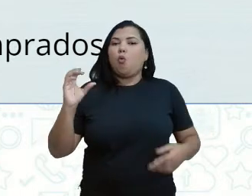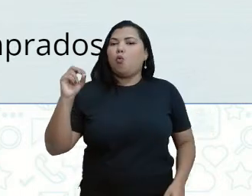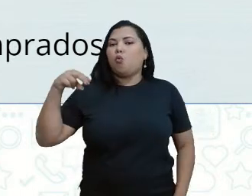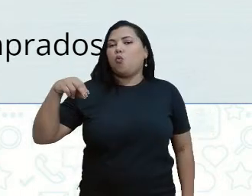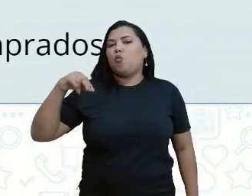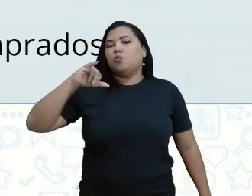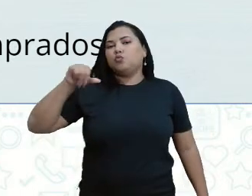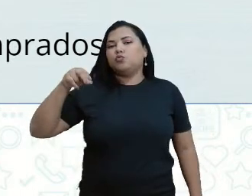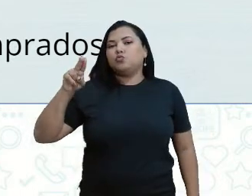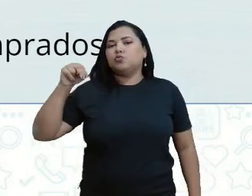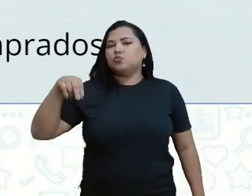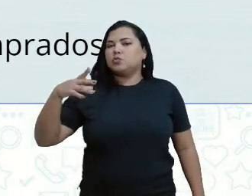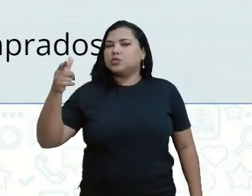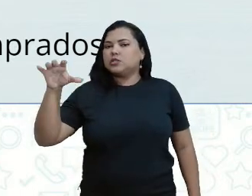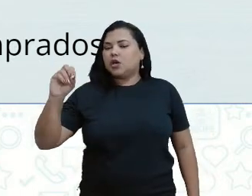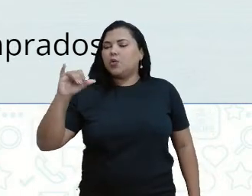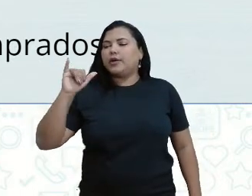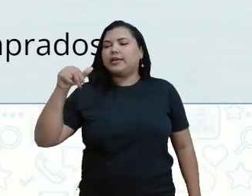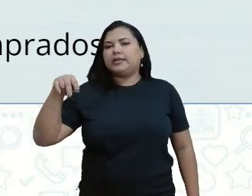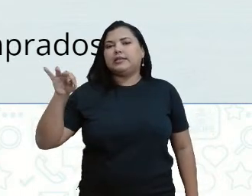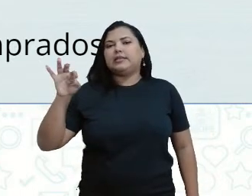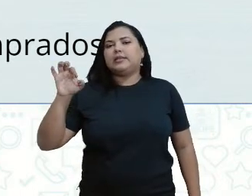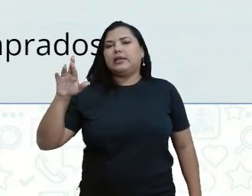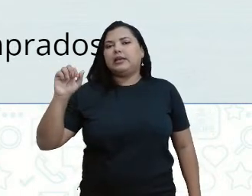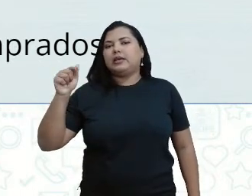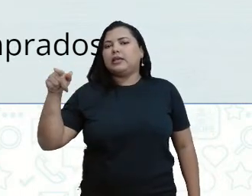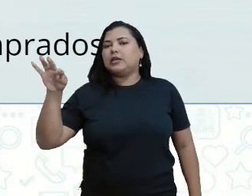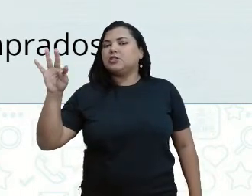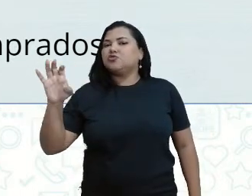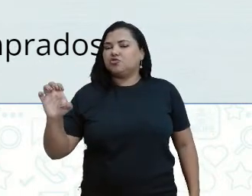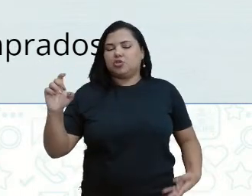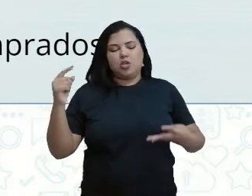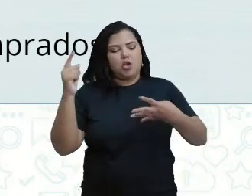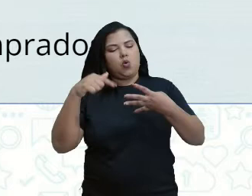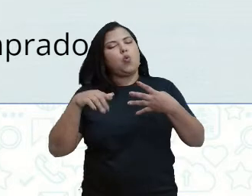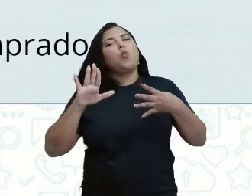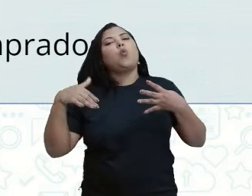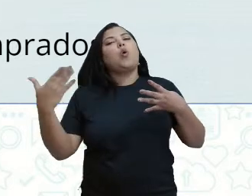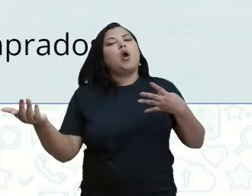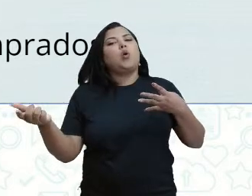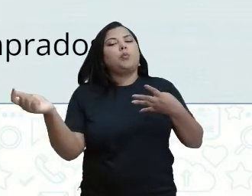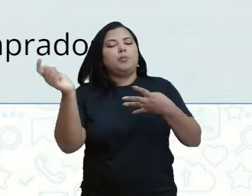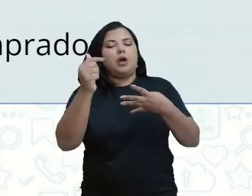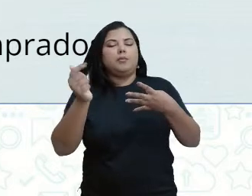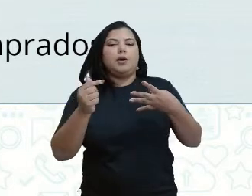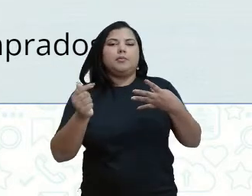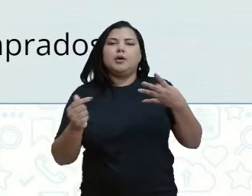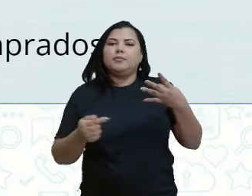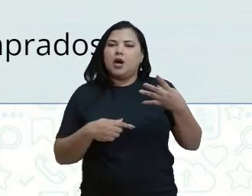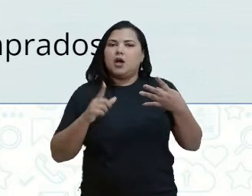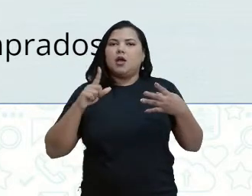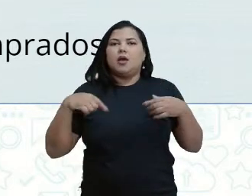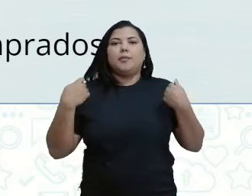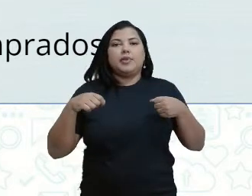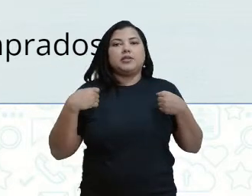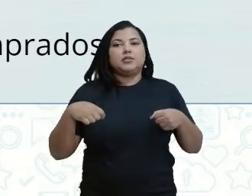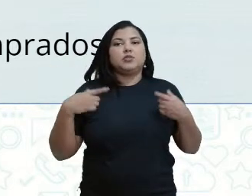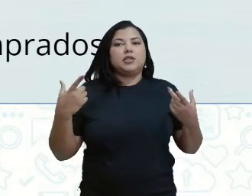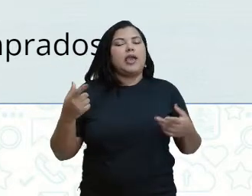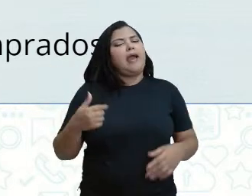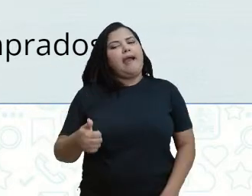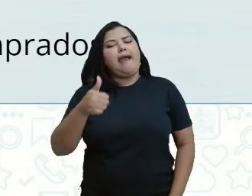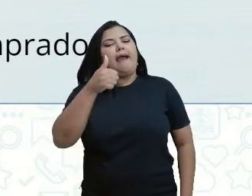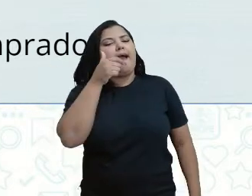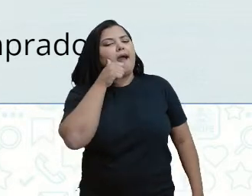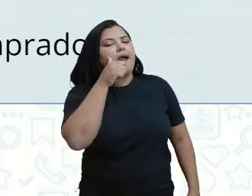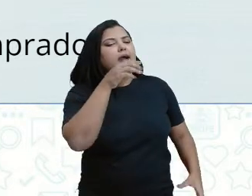uma conjunção integrante, tá? Nada de subordinada adjetiva. Ou uma conjunção integrante, tá? Então, é preciso que as meninas